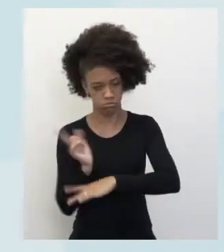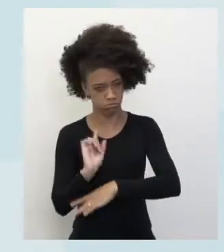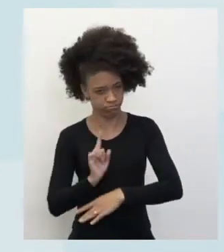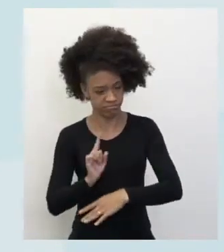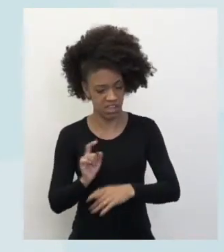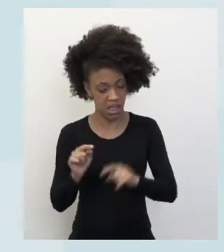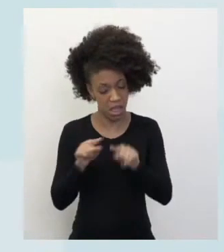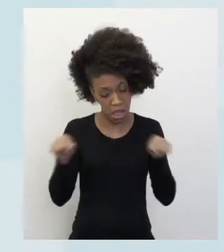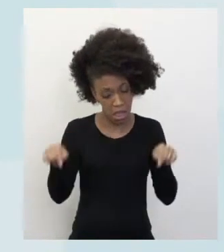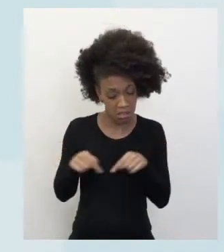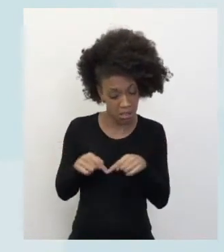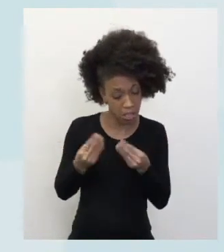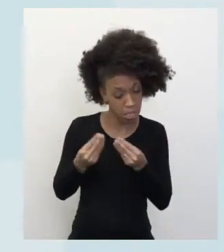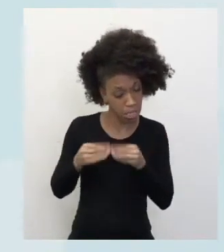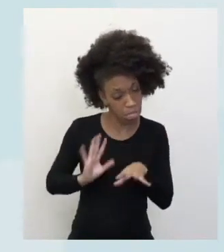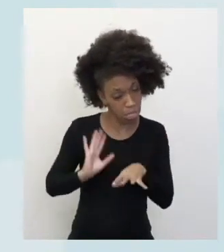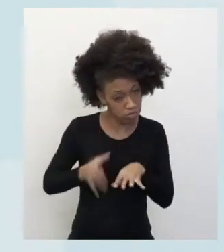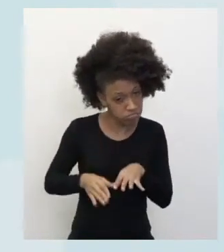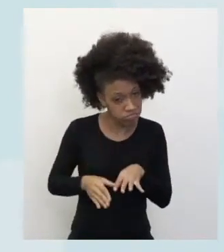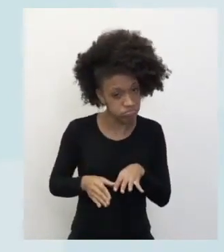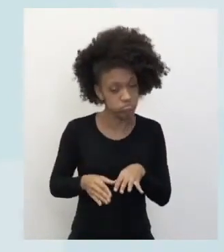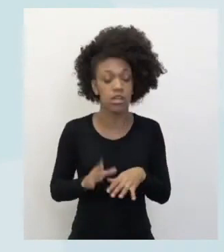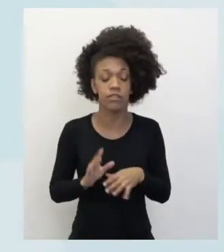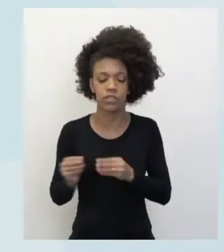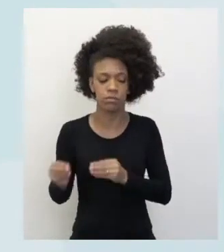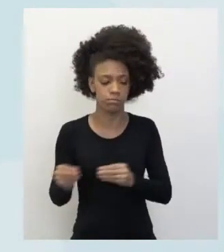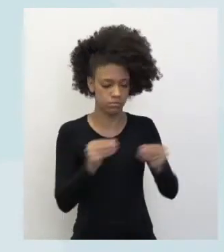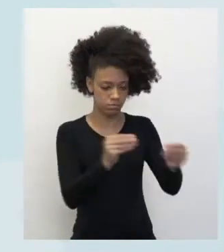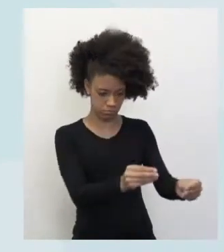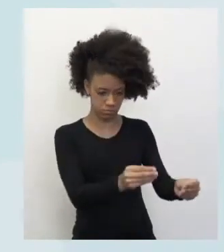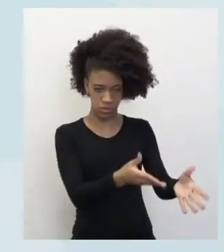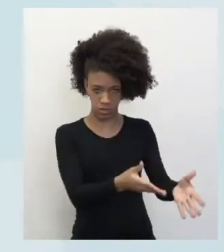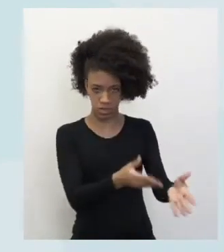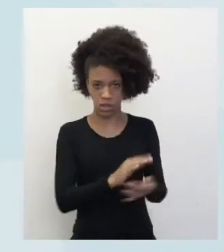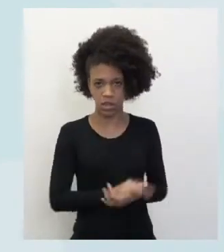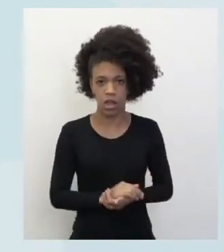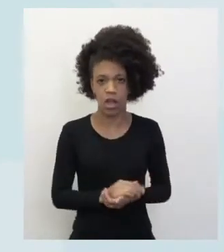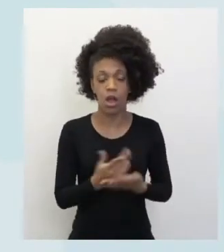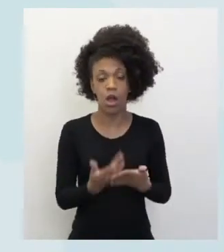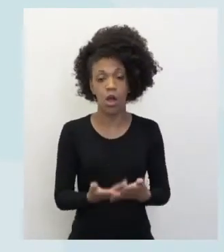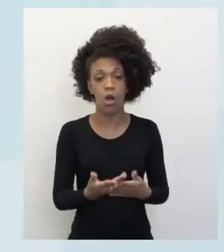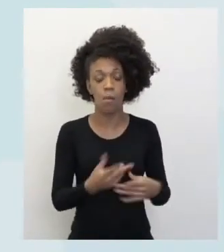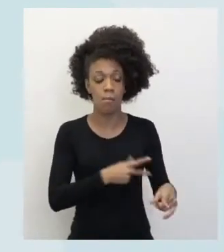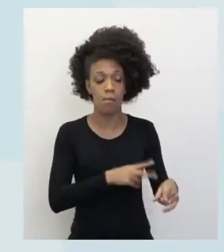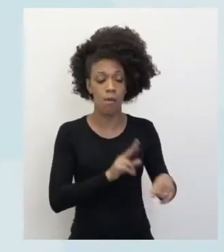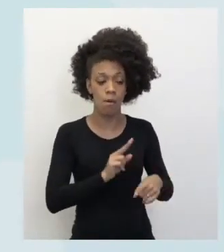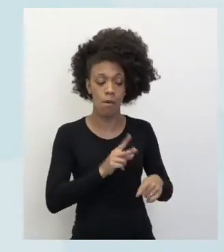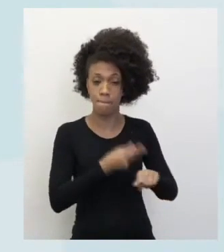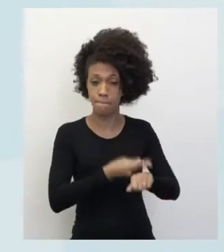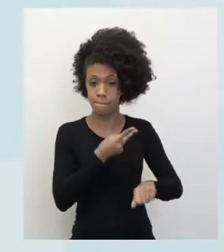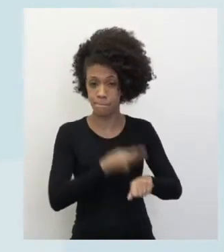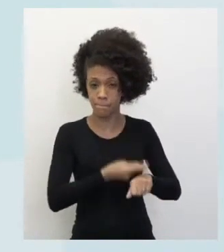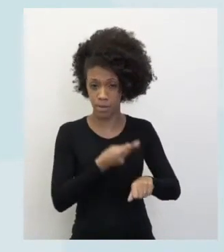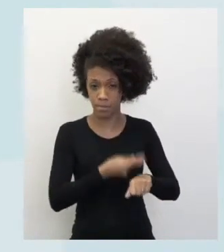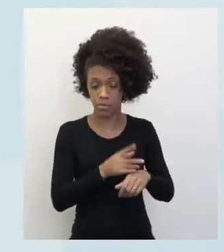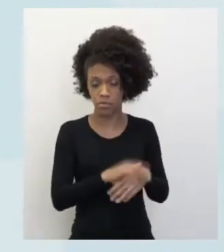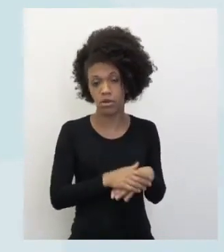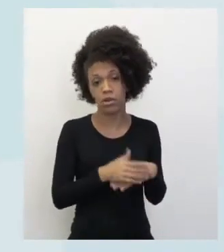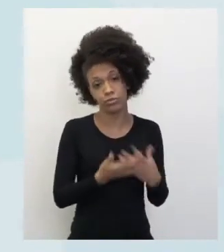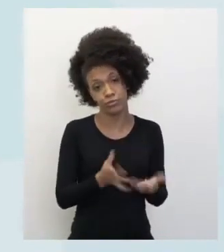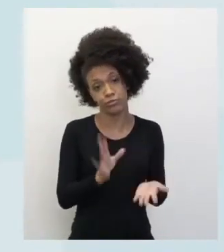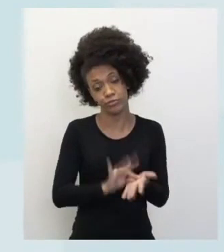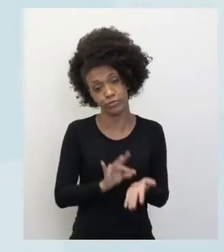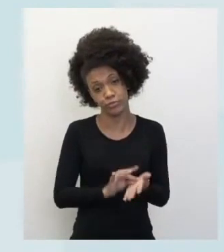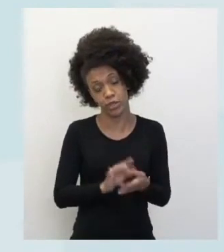meio michuruquinha, tá? Você vai entregar para alguém, tá? Como recompensa pelos serviços prestados originalmente